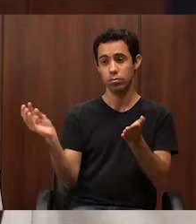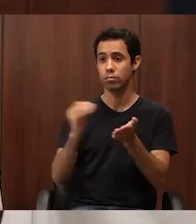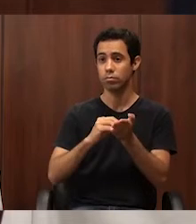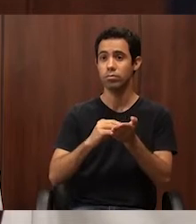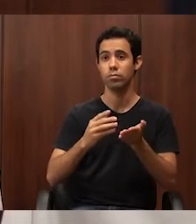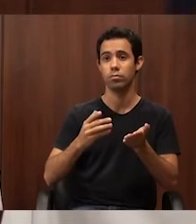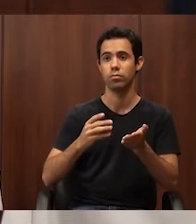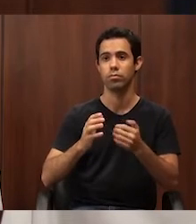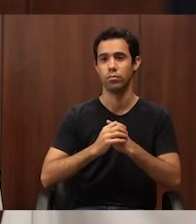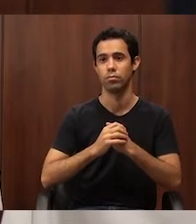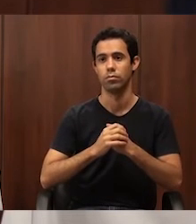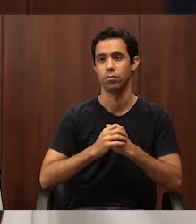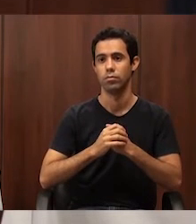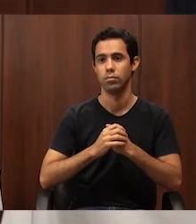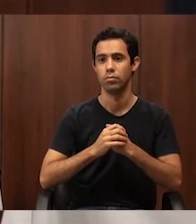eles serão disponibilizados.